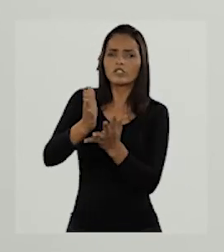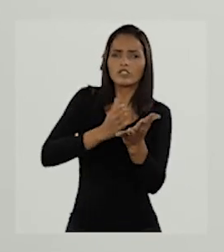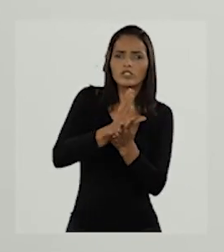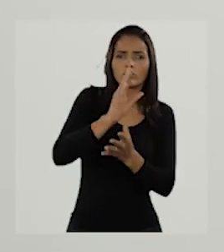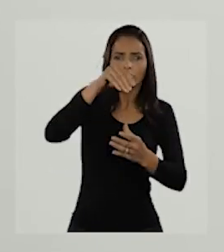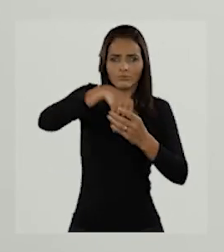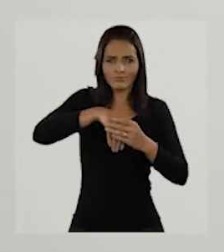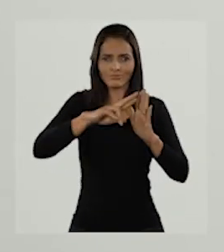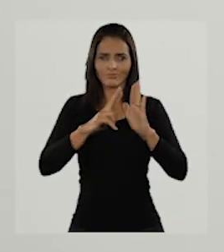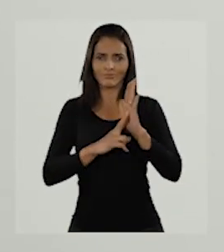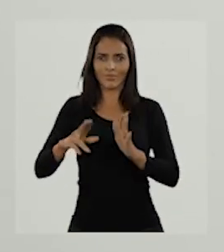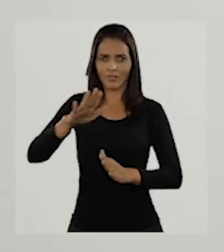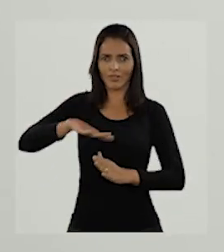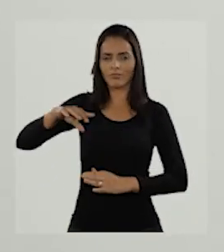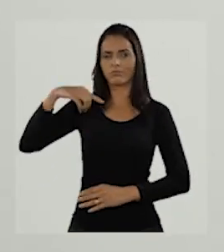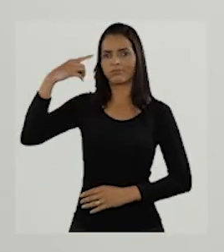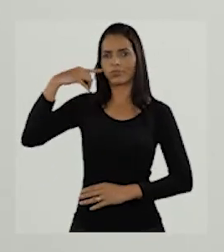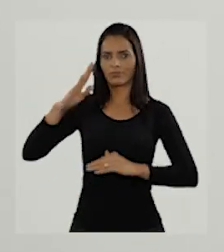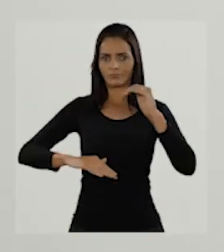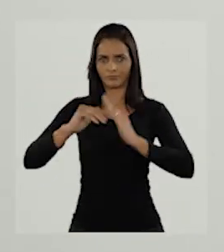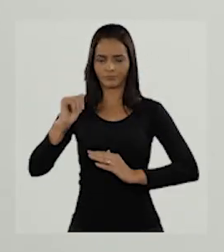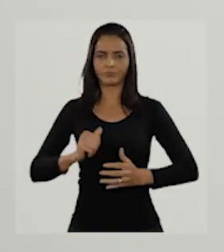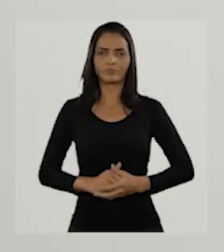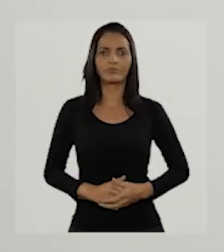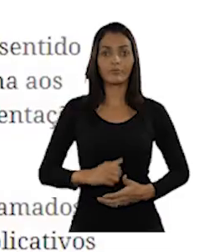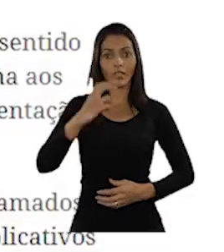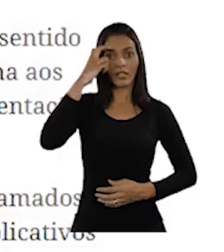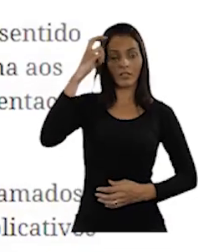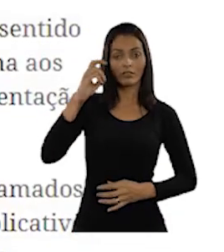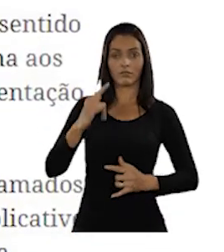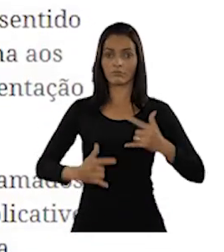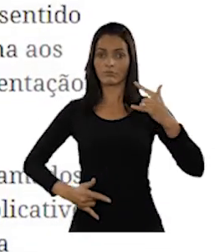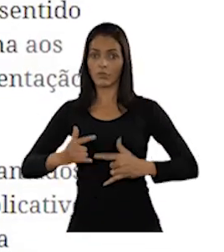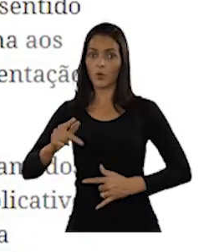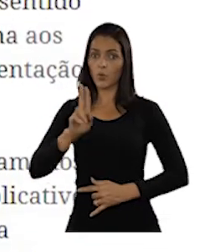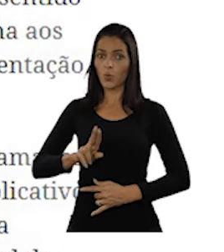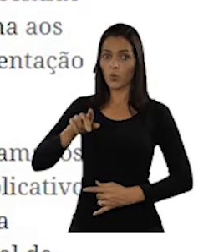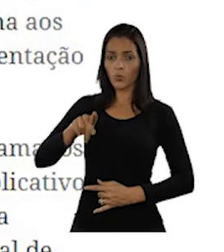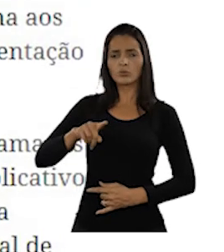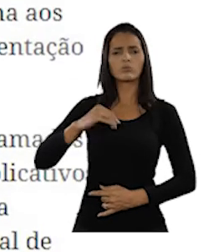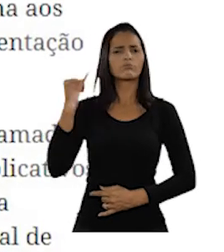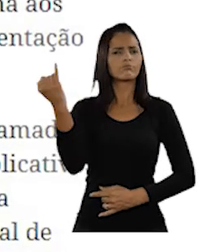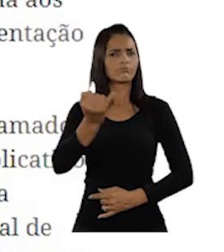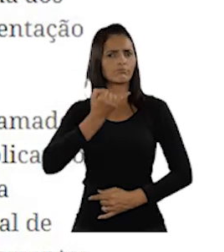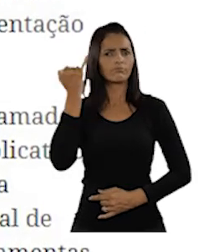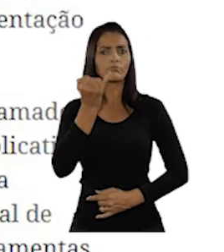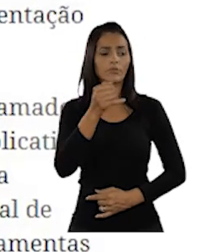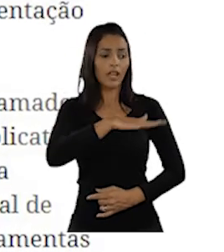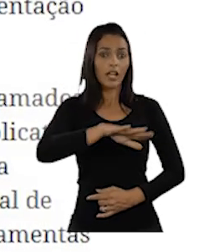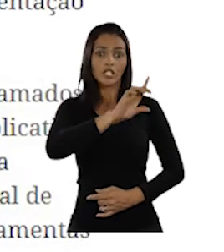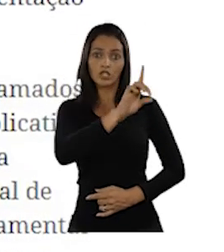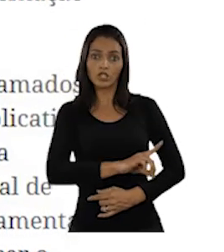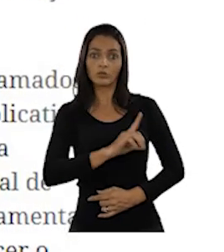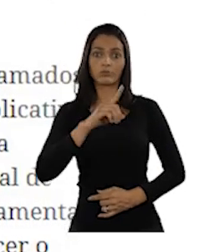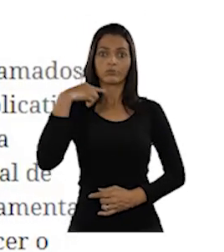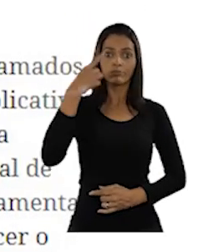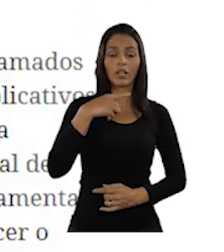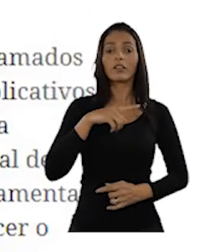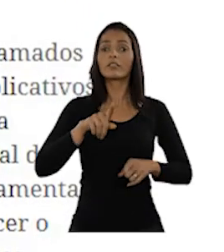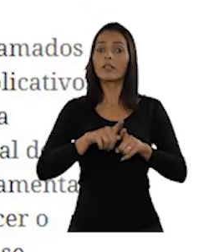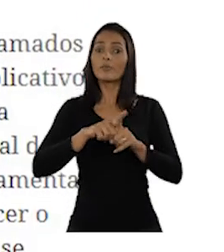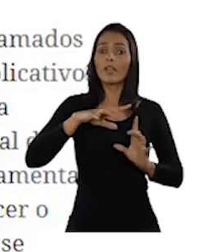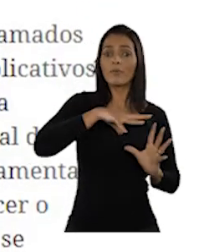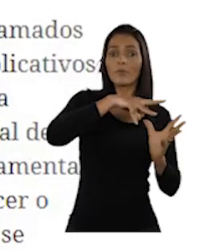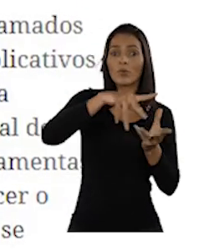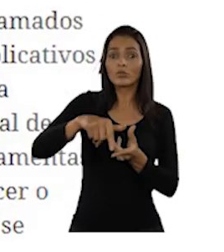direito e também criar diretrizes internas entre a classe. Por entender que o uso de inteligência artificial é muito importante